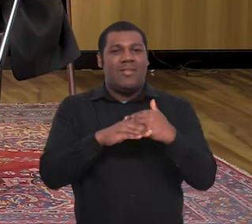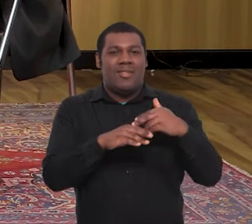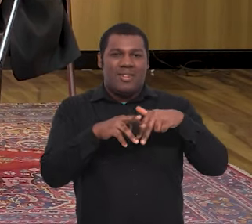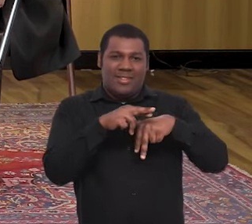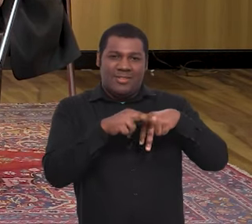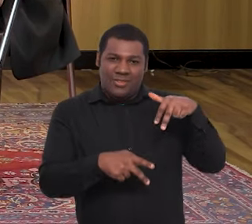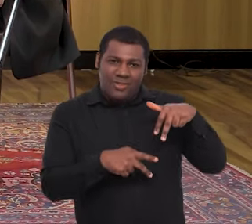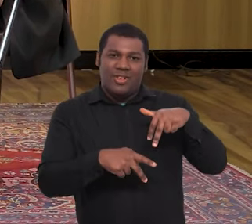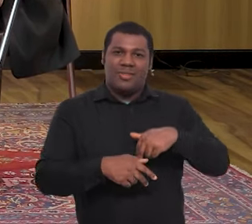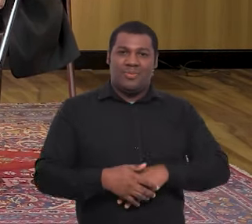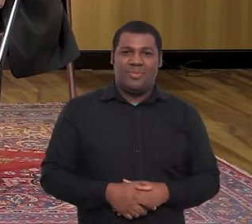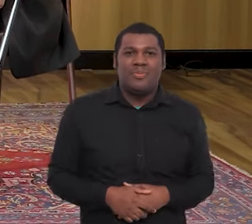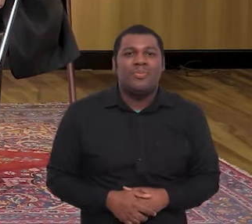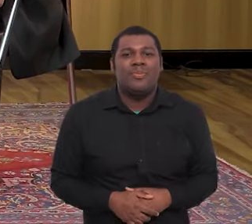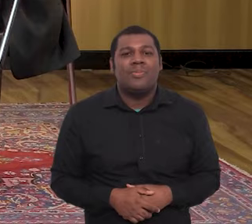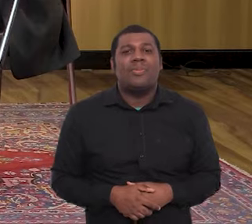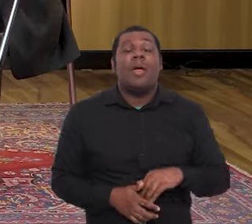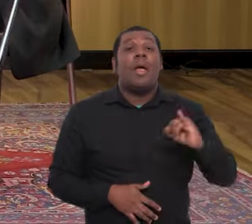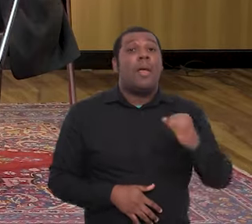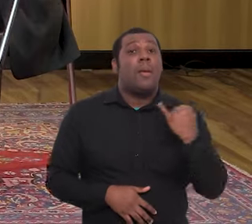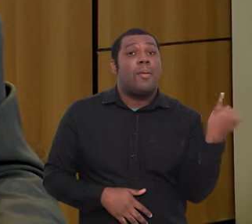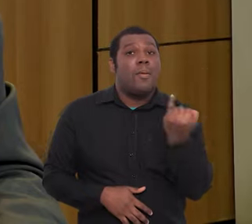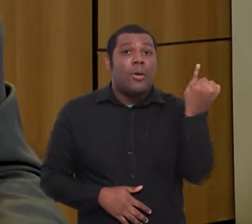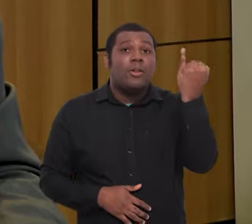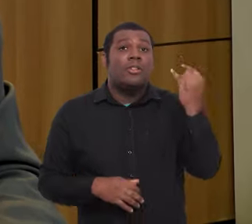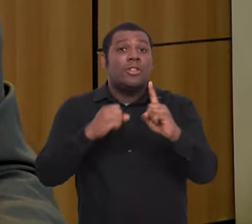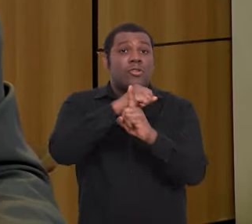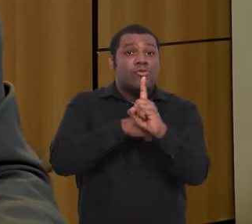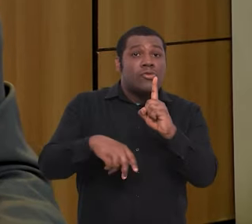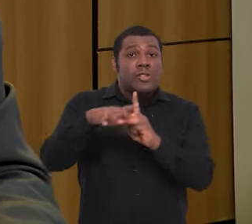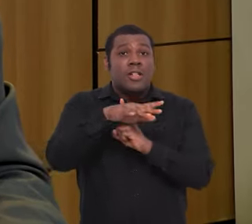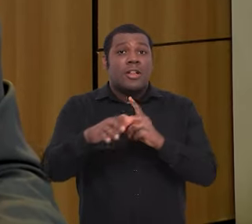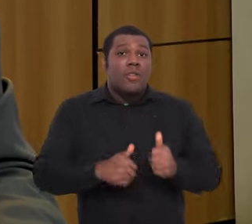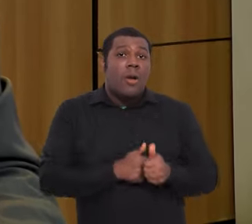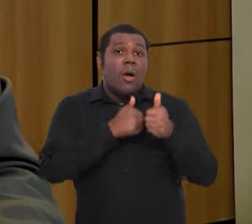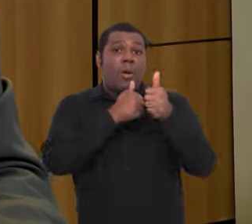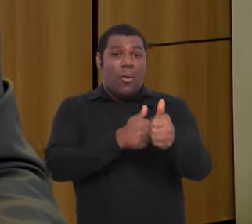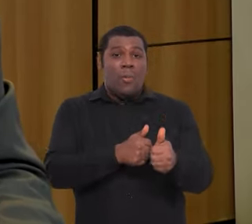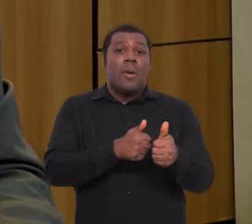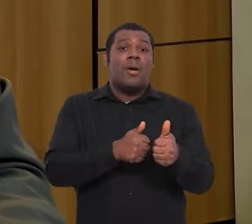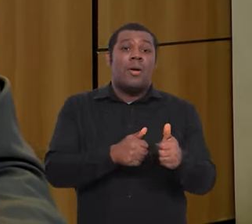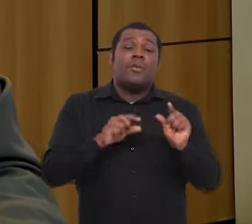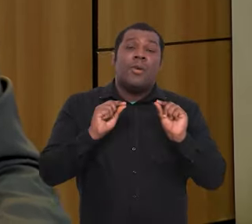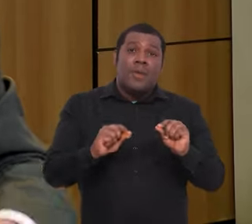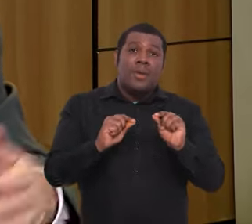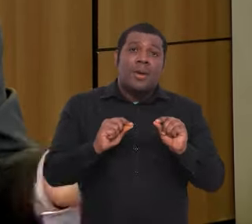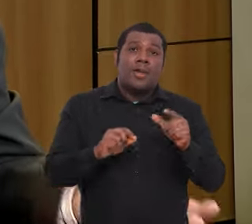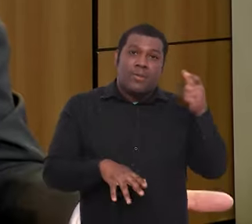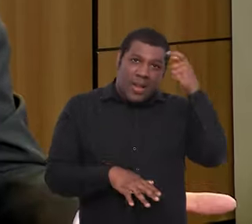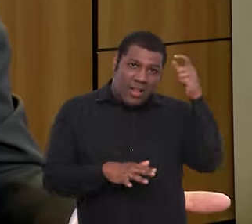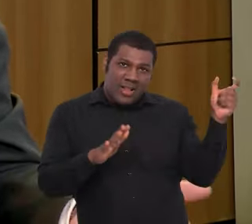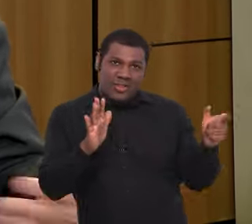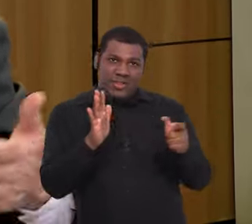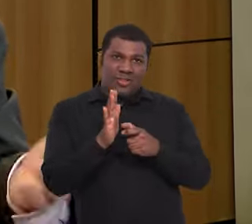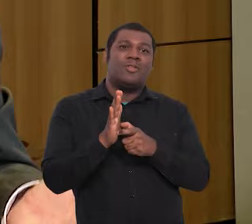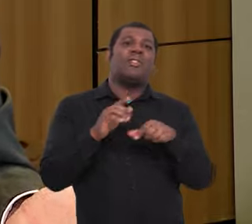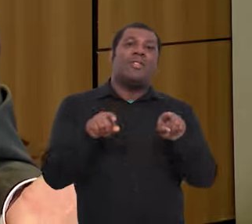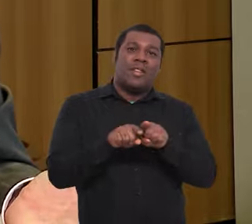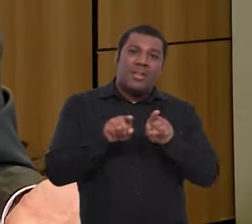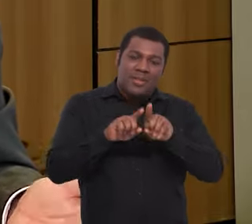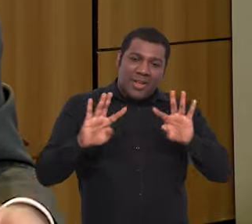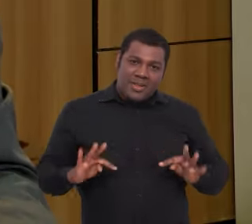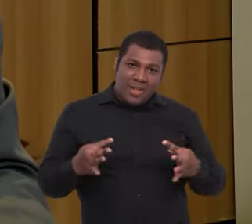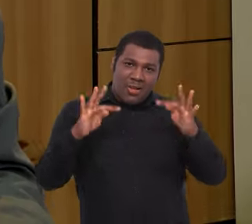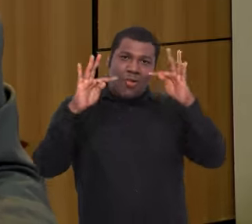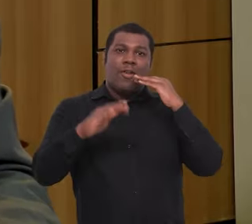esse tema do papel não é mesmo é fundamental que a sociedade acompanhe a evolução não só tecnológica mas